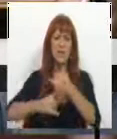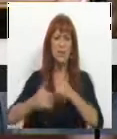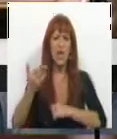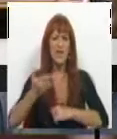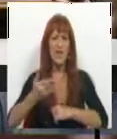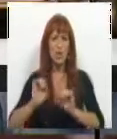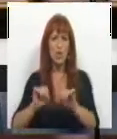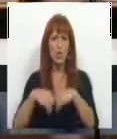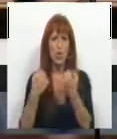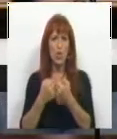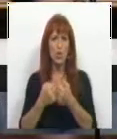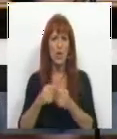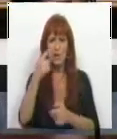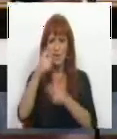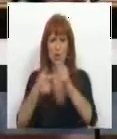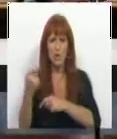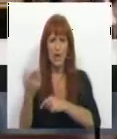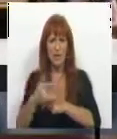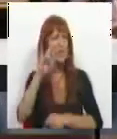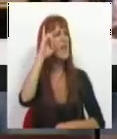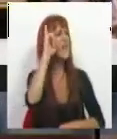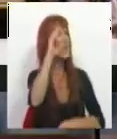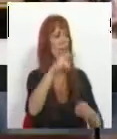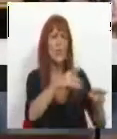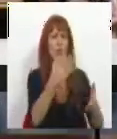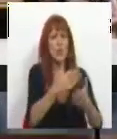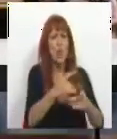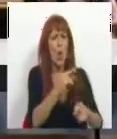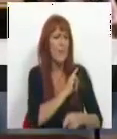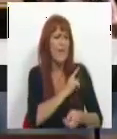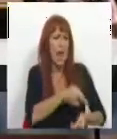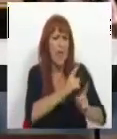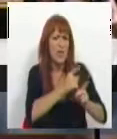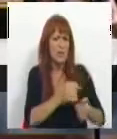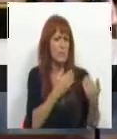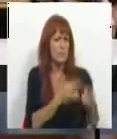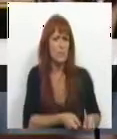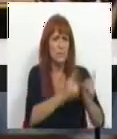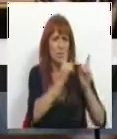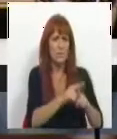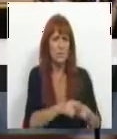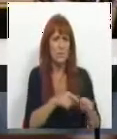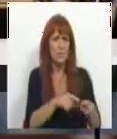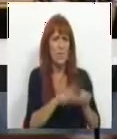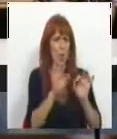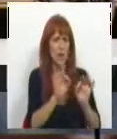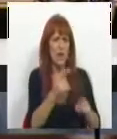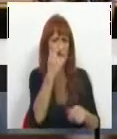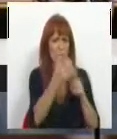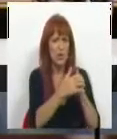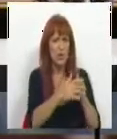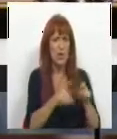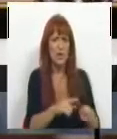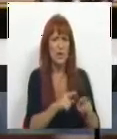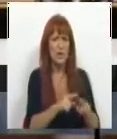de direitos sociais e de cidadania pela ideia de que é apenas aos privados que cabe a proteção dos menores, o cuidado dos idosos